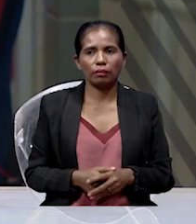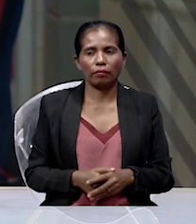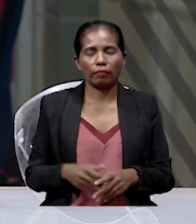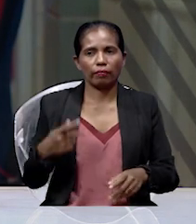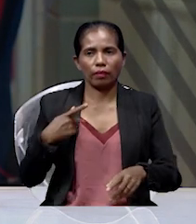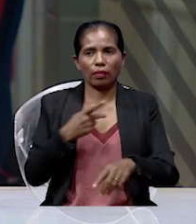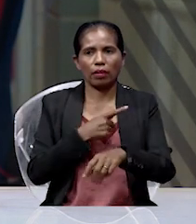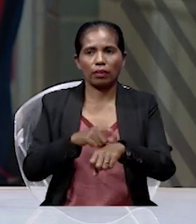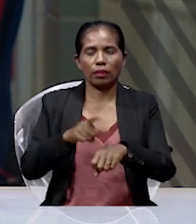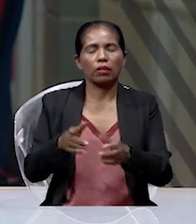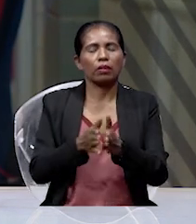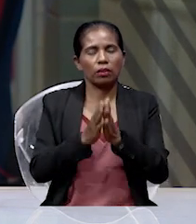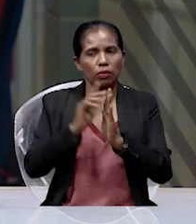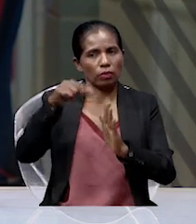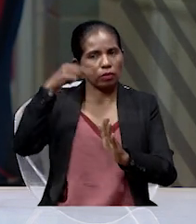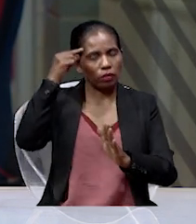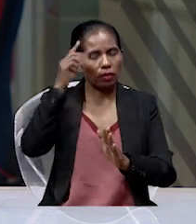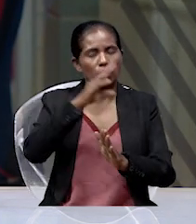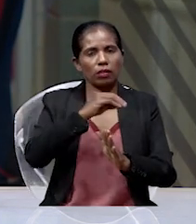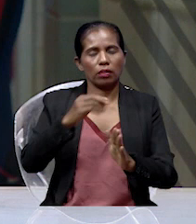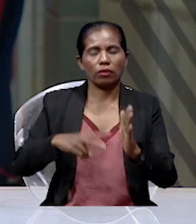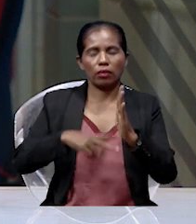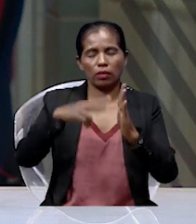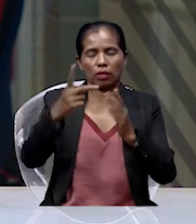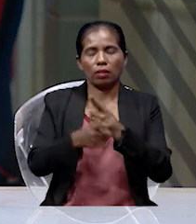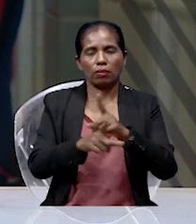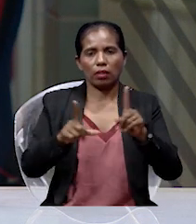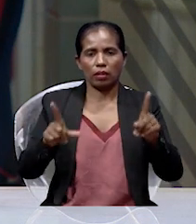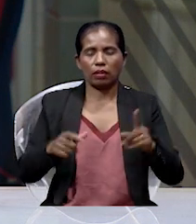Parlamento Nacional, su gobierno valoriza liberar imprensa.